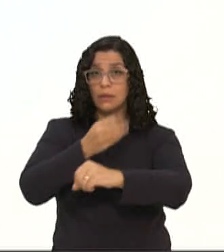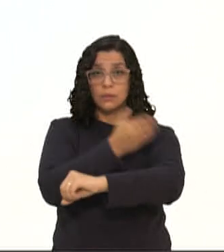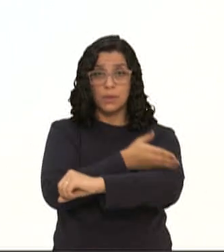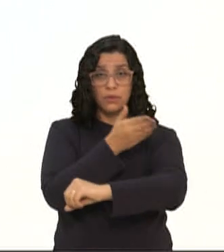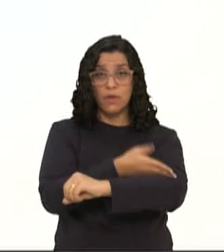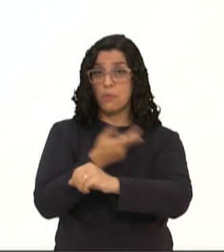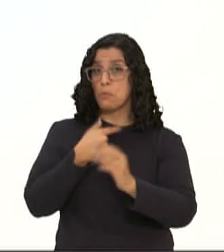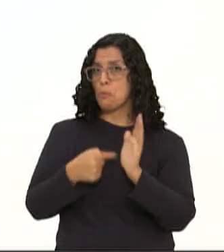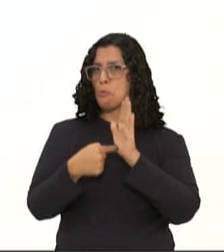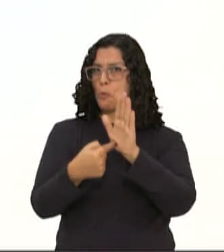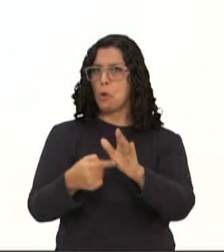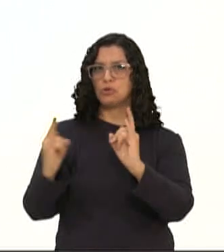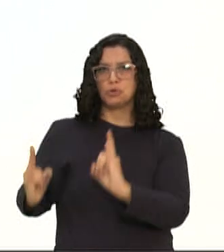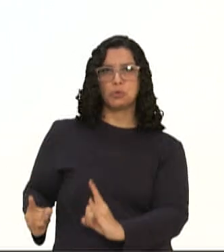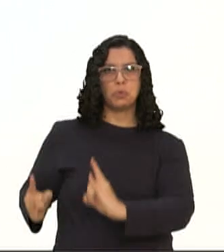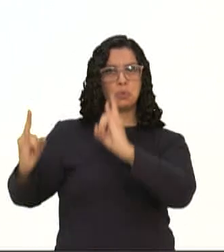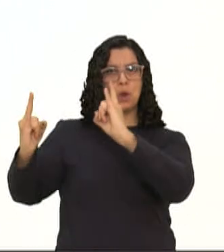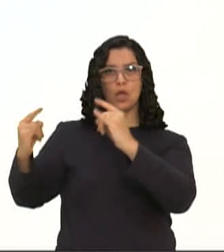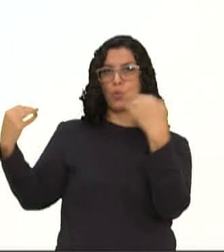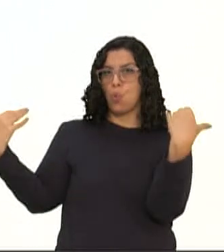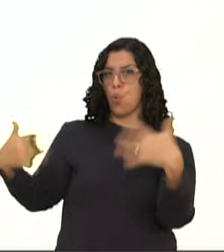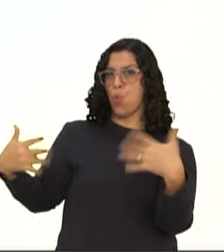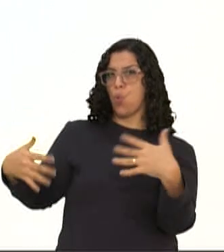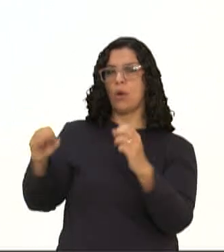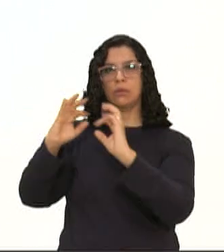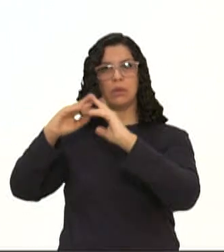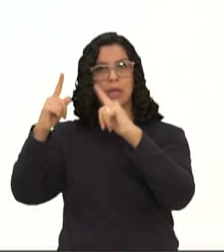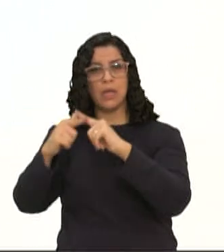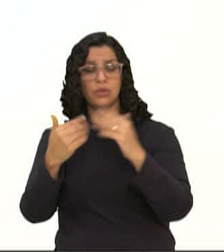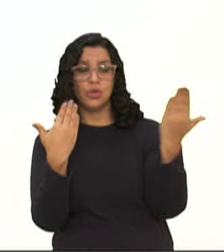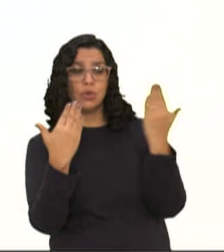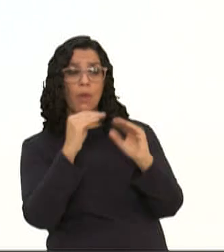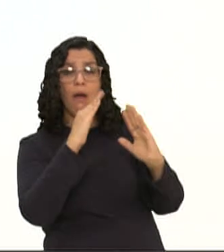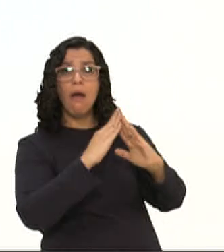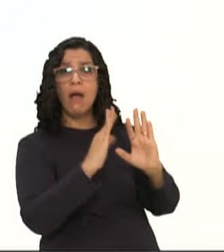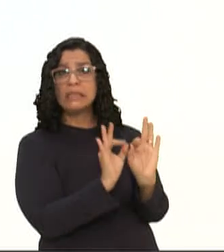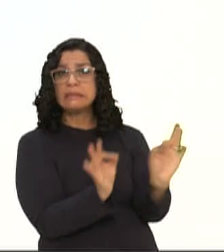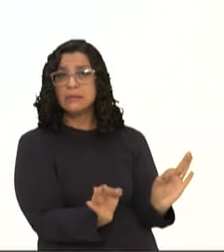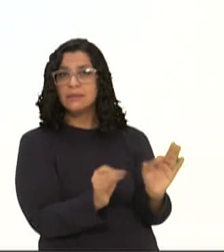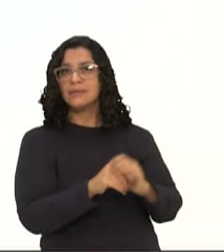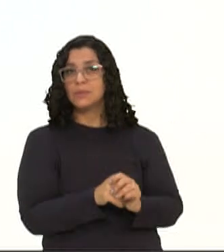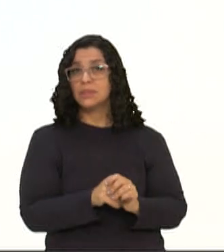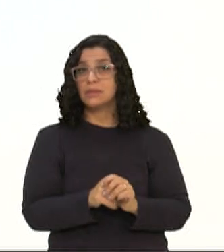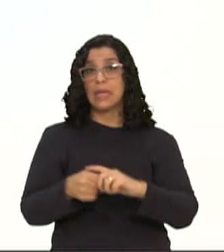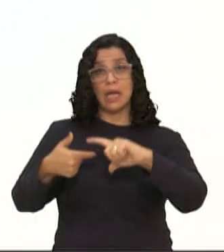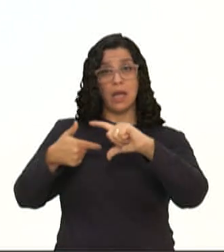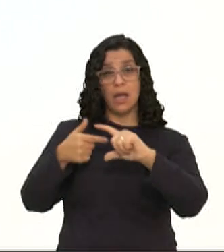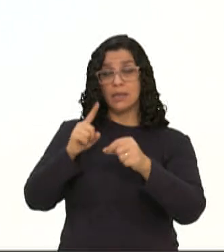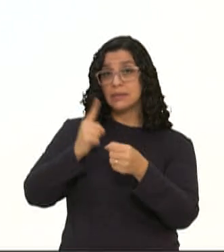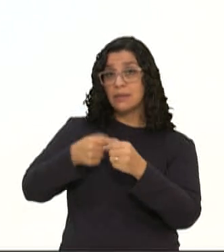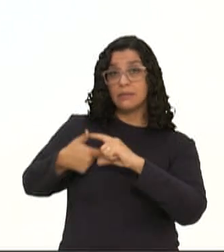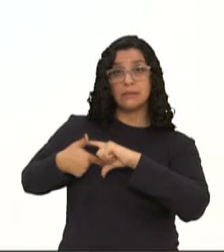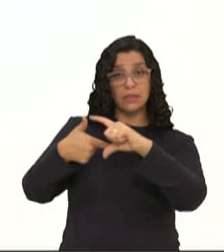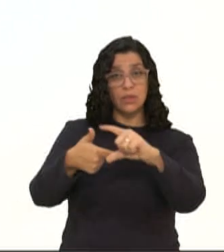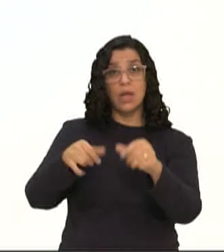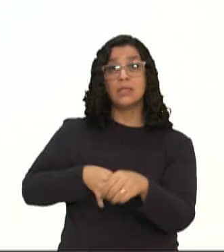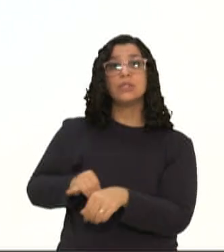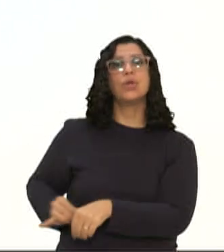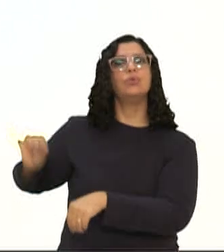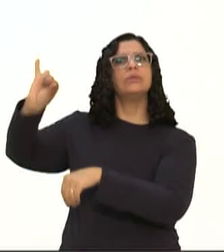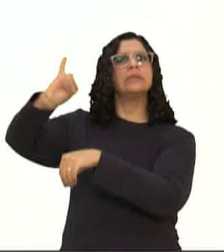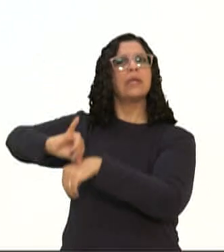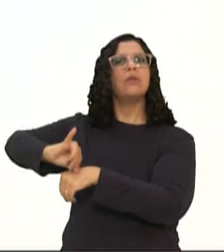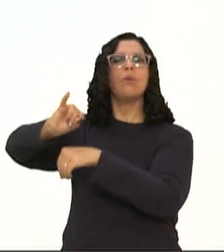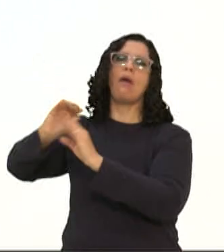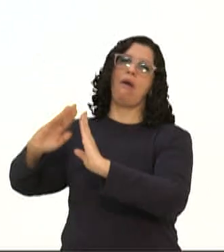sobretudo na imponência dos edifícios da igreja se comparados às casas comuns. As cidades tradicionais medievais, o centro delas era